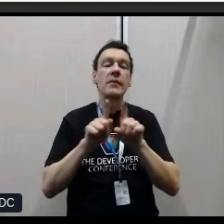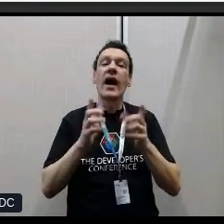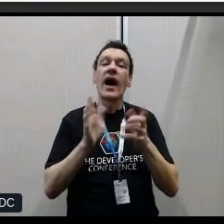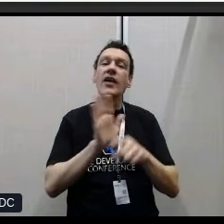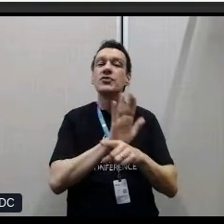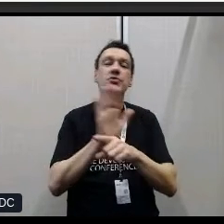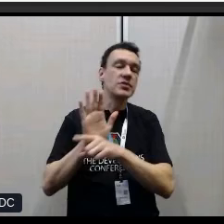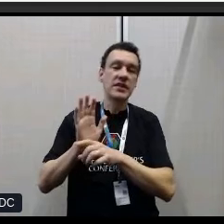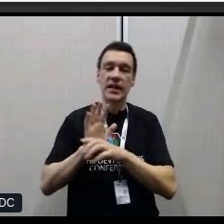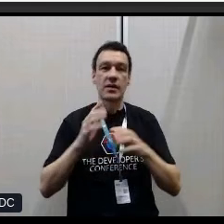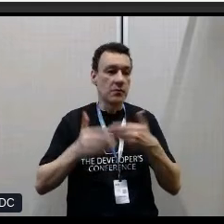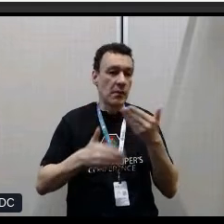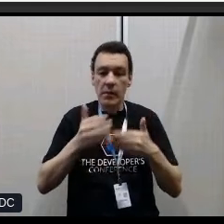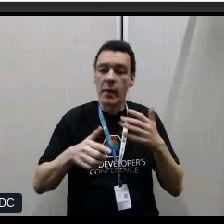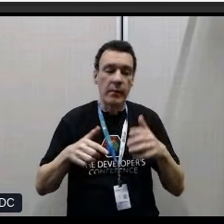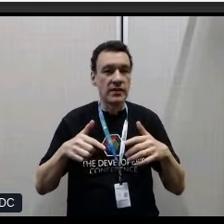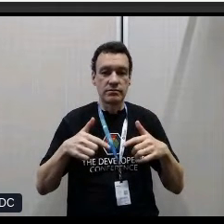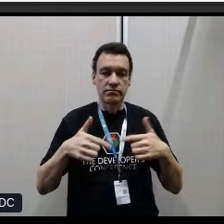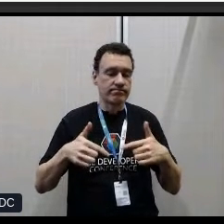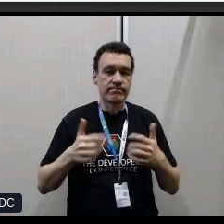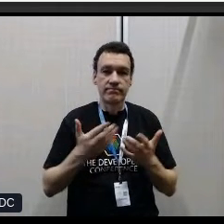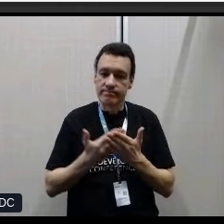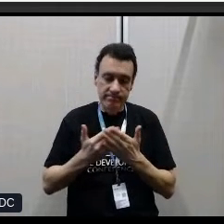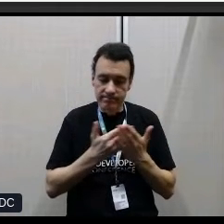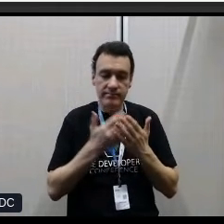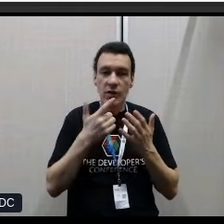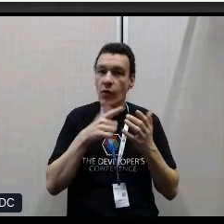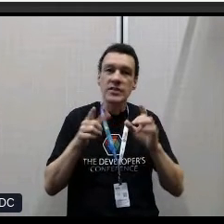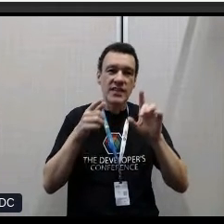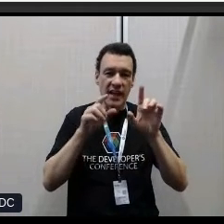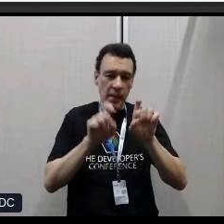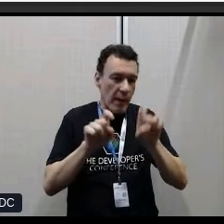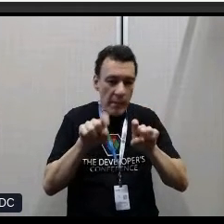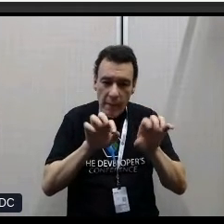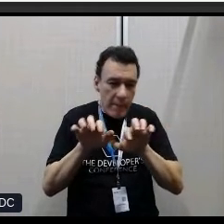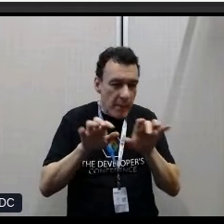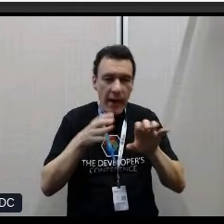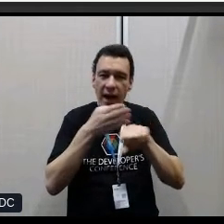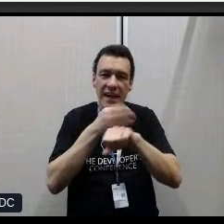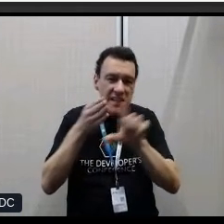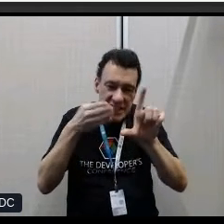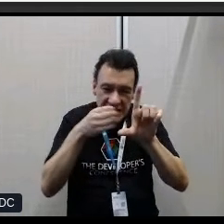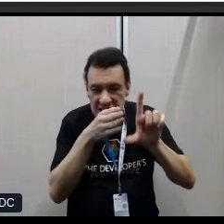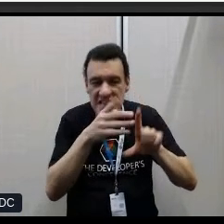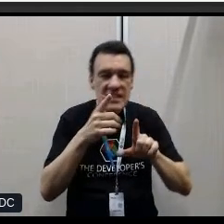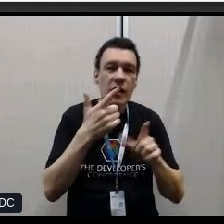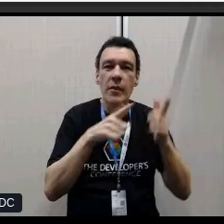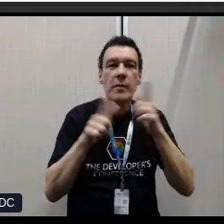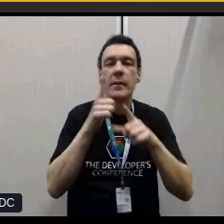produtividade e na satisfação dessas pessoas usuárias em sua navegação nas ferramentas.